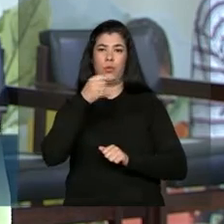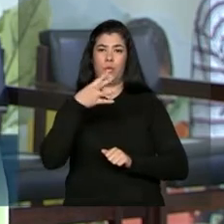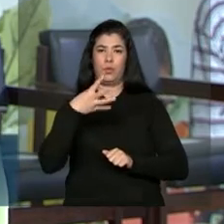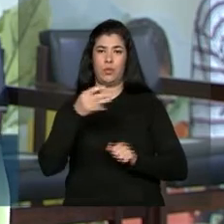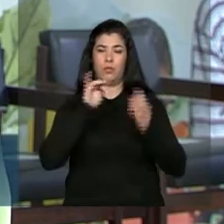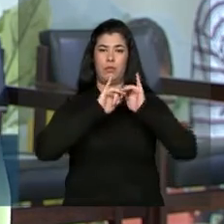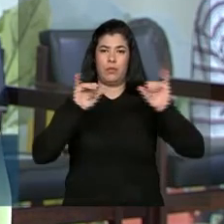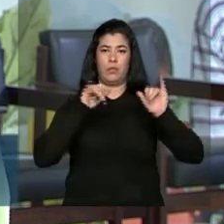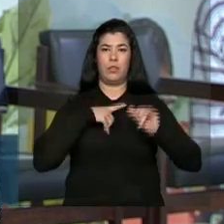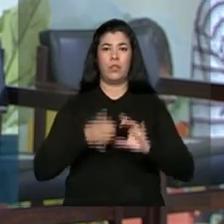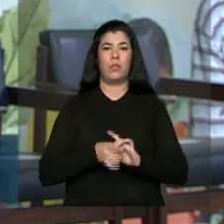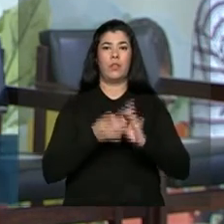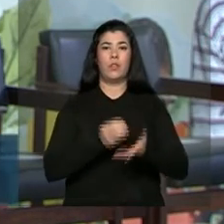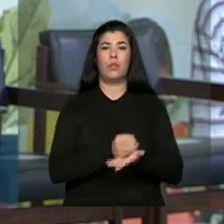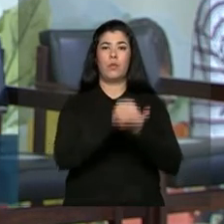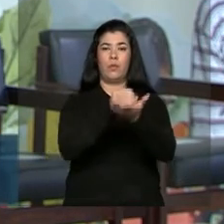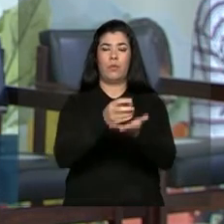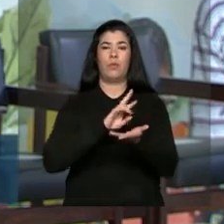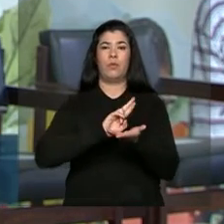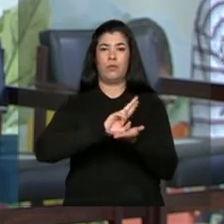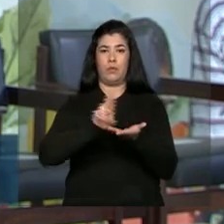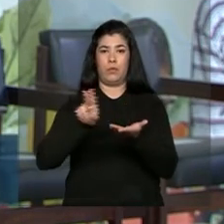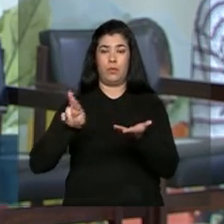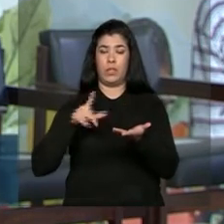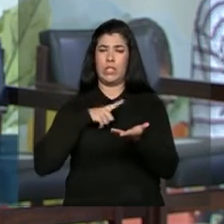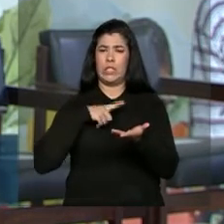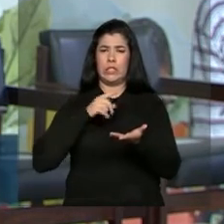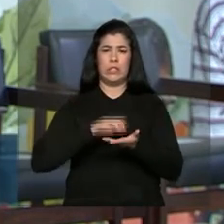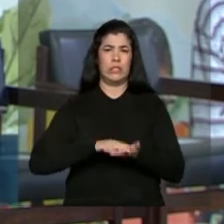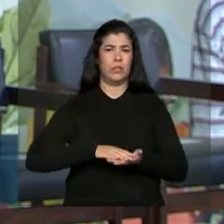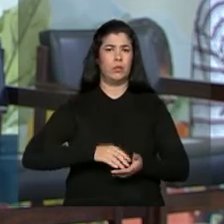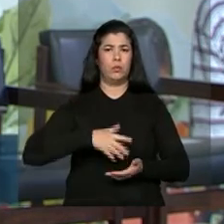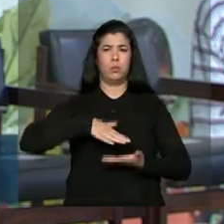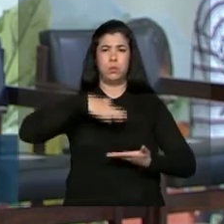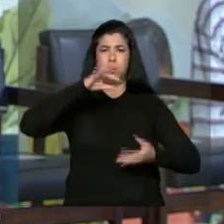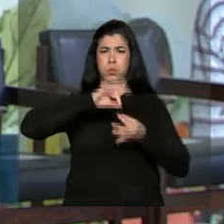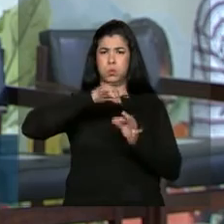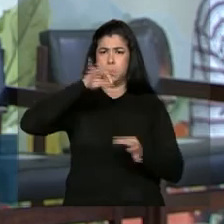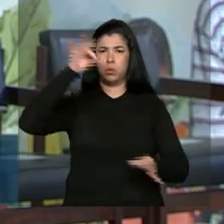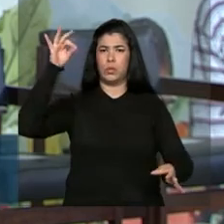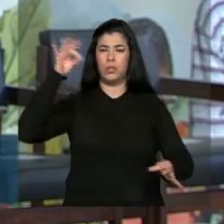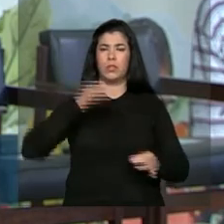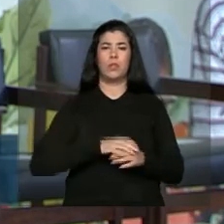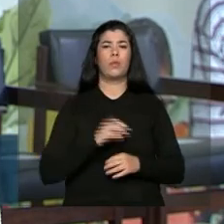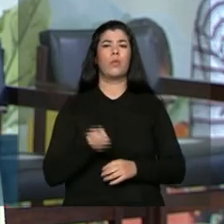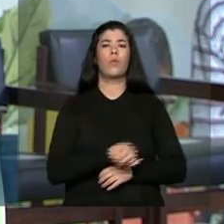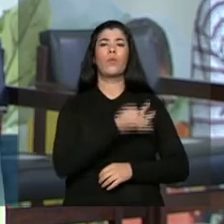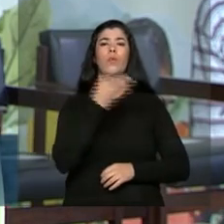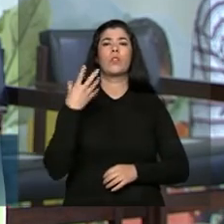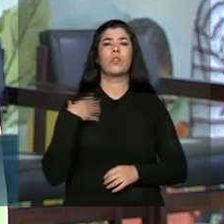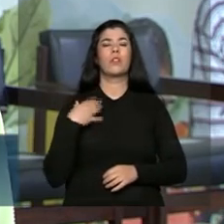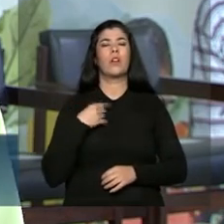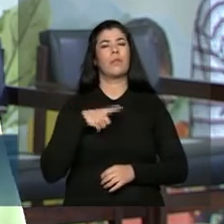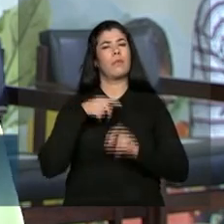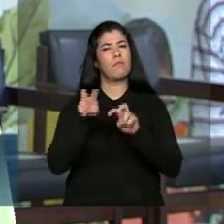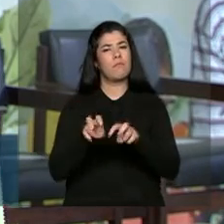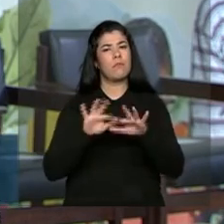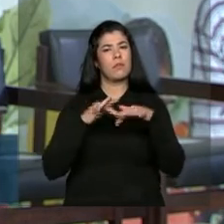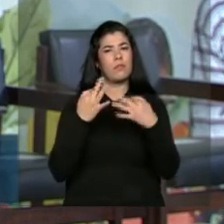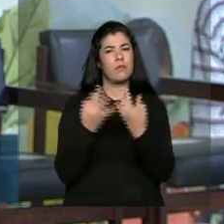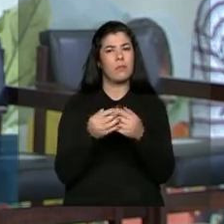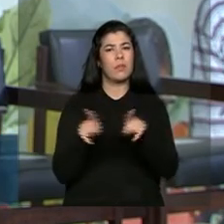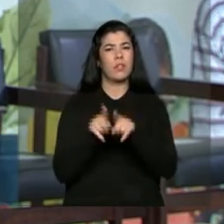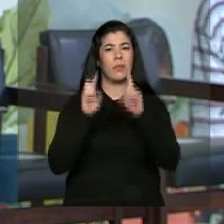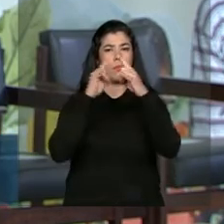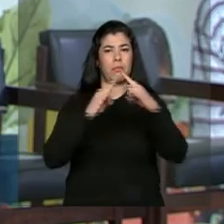agora, disponibilizou, como a gente viu na reportagem, um volume recorde de crédito rural para esses agricultores, pequenos agricultores e assentados